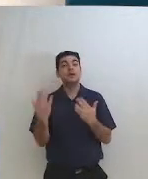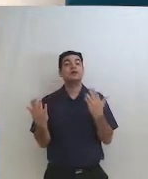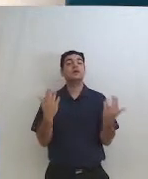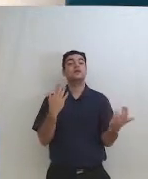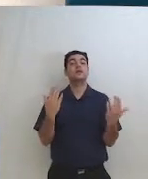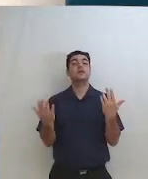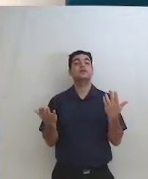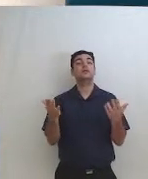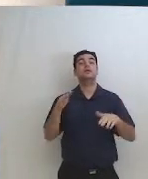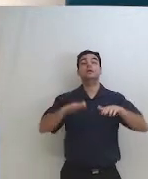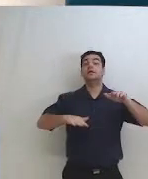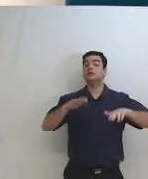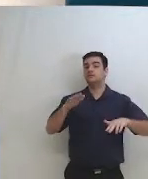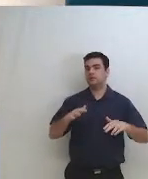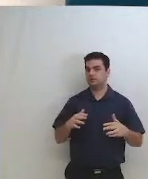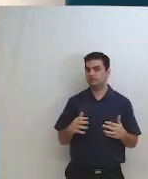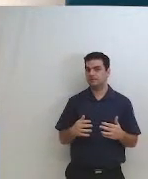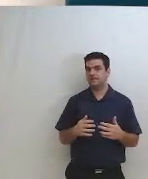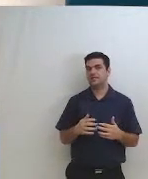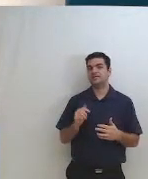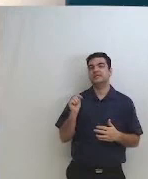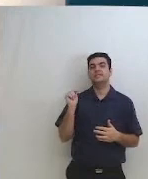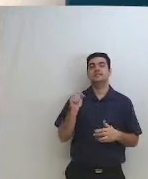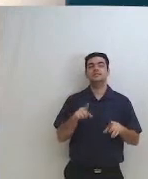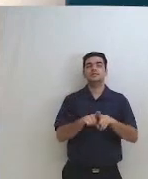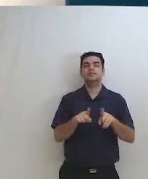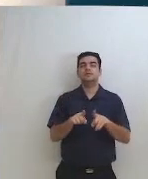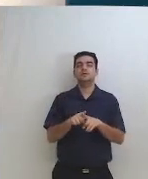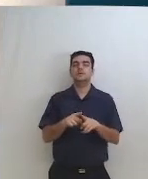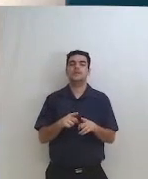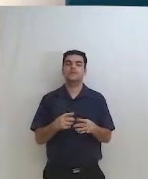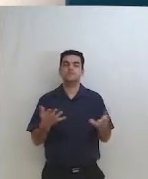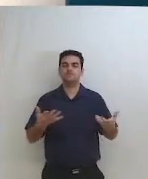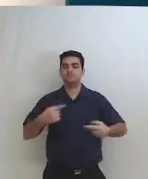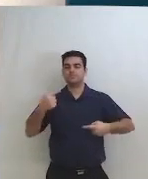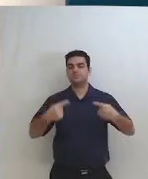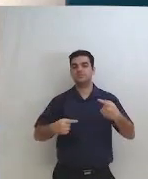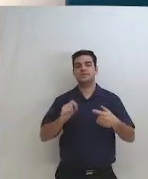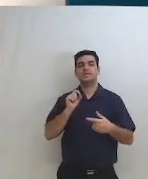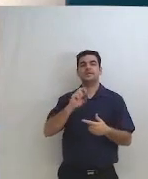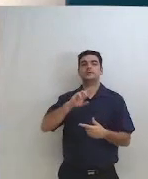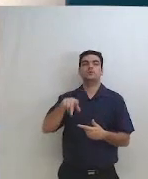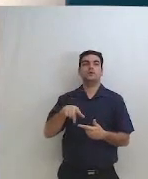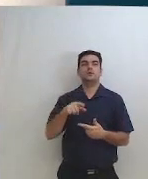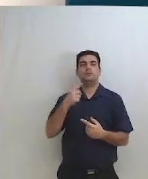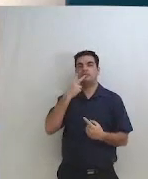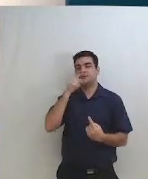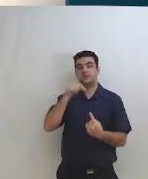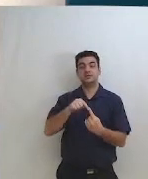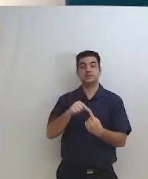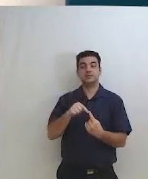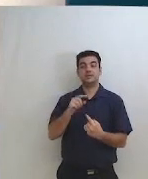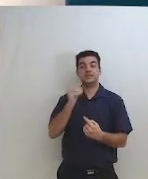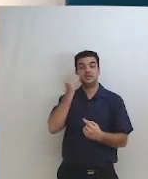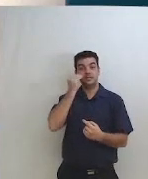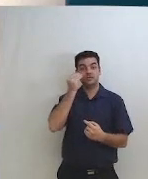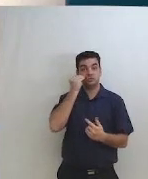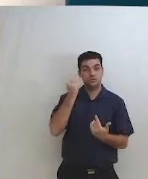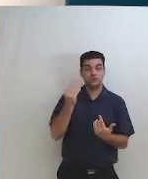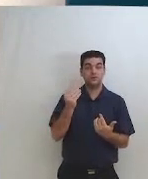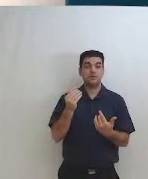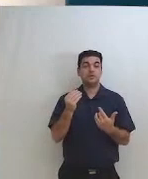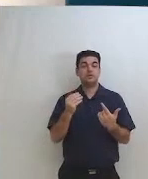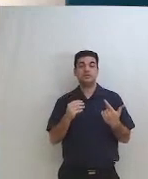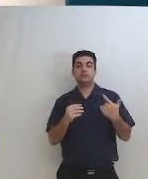entre outras. Do mesmo modo, o acordo impugnado não contém a afirmação de que o paciente praticou um fato criminoso, verificando-se a ausência